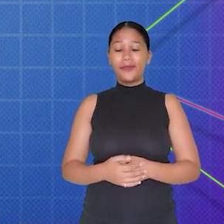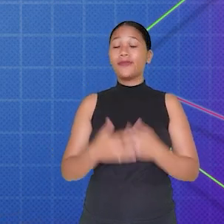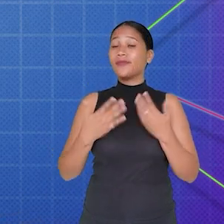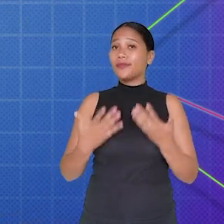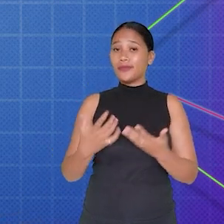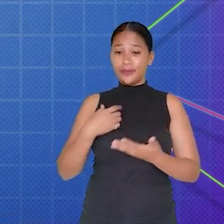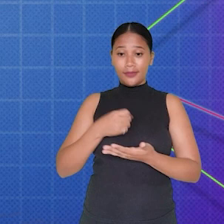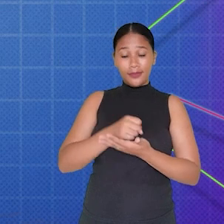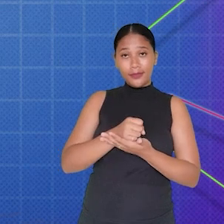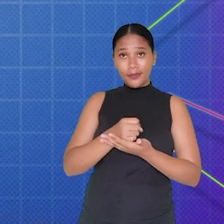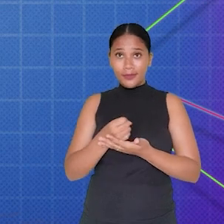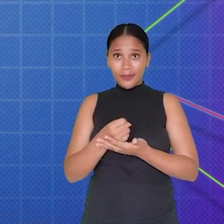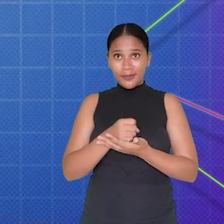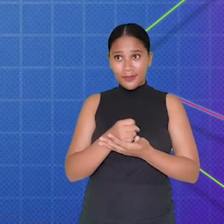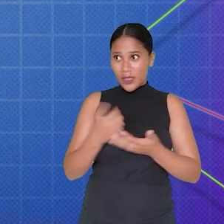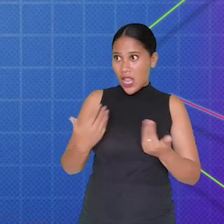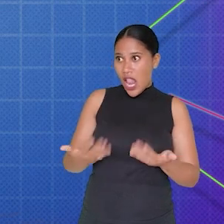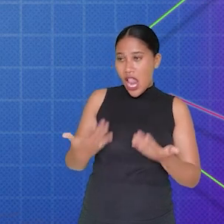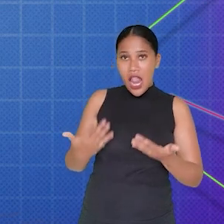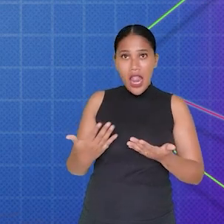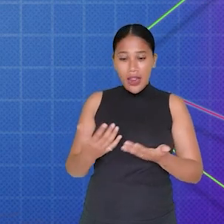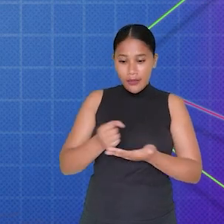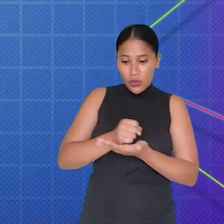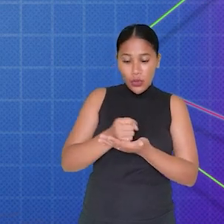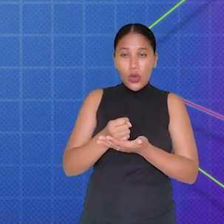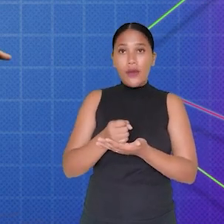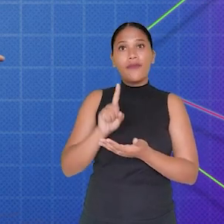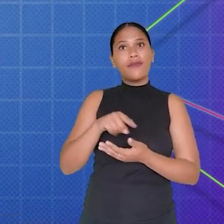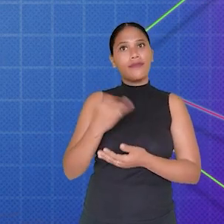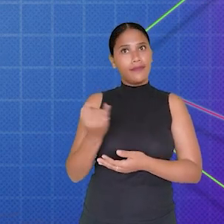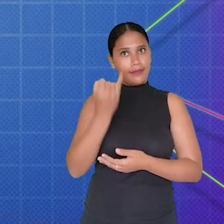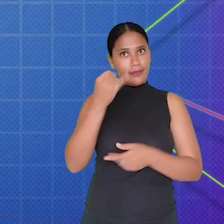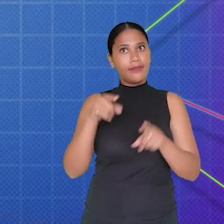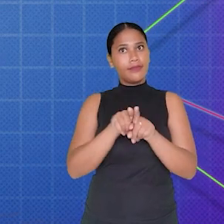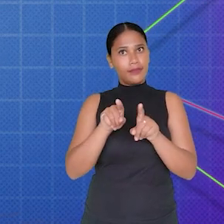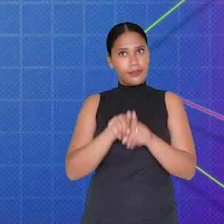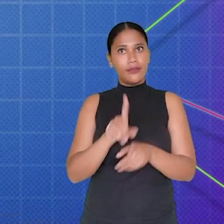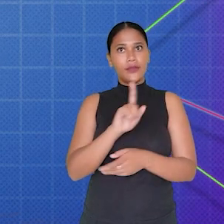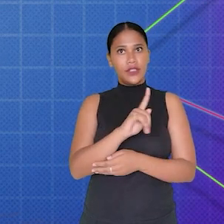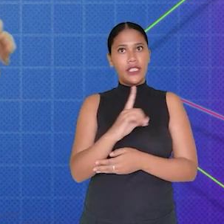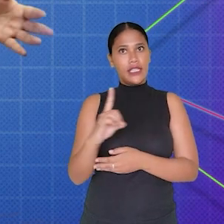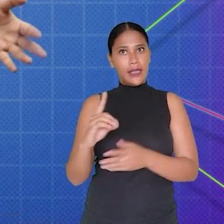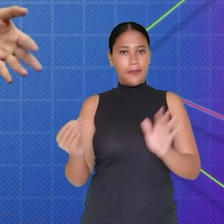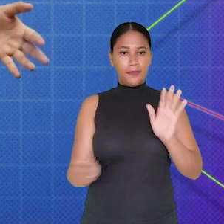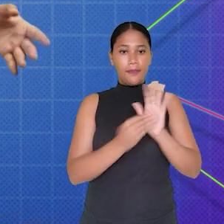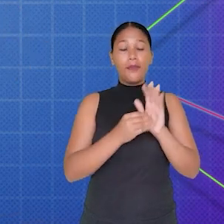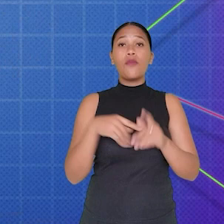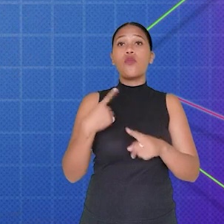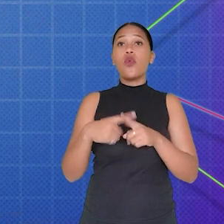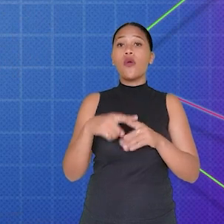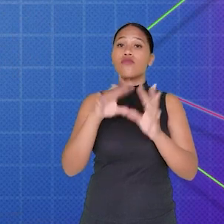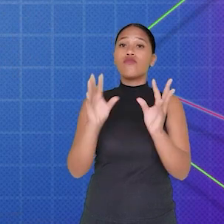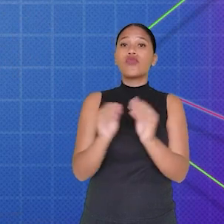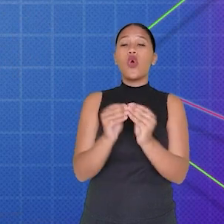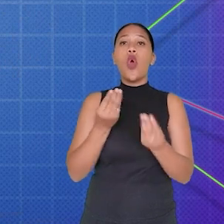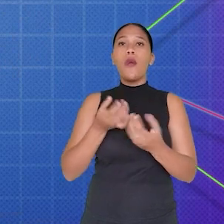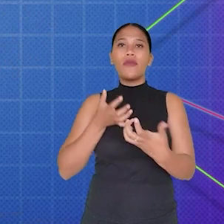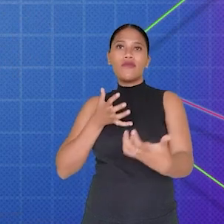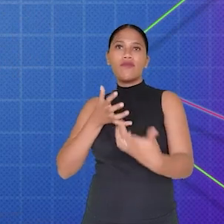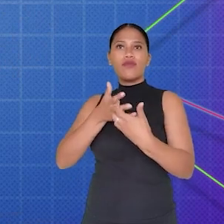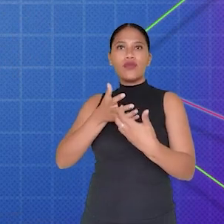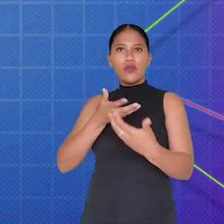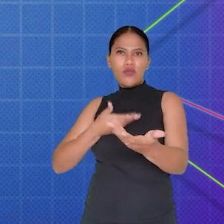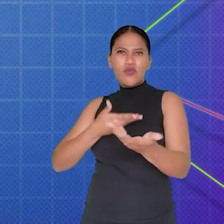para o jogador. A jogabilidade é um dos elementos fundamentais na criação de um Game Design Document, GDD, pois define como o jogador